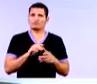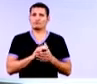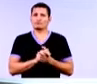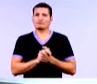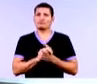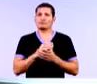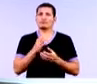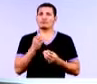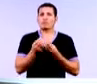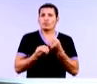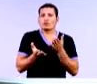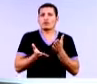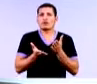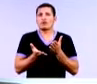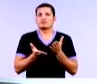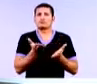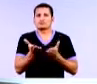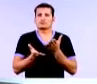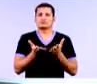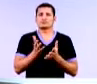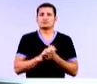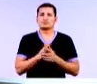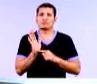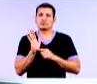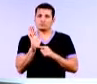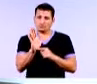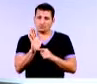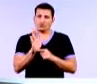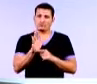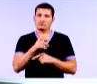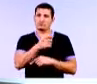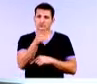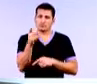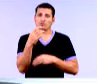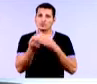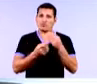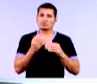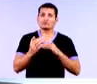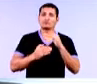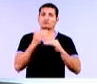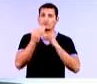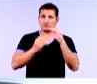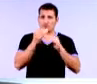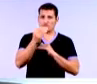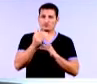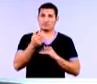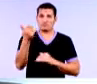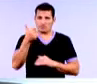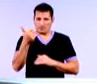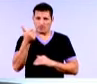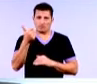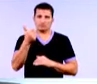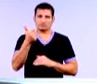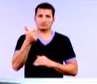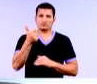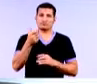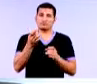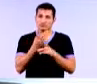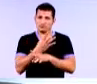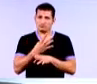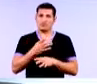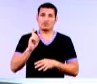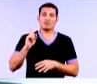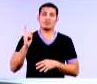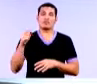eu vou mostrar na tela para vocês como que a gente desenvolve a primeira solução e depois vamos retornar para o segundo